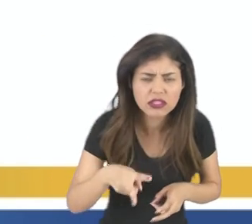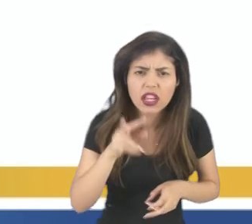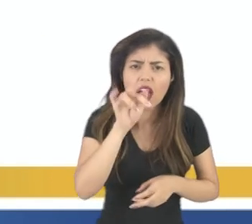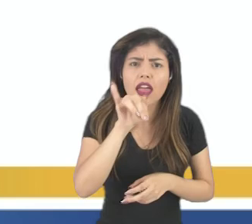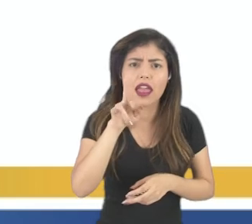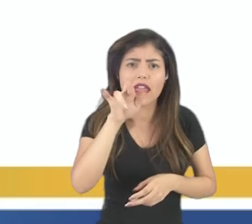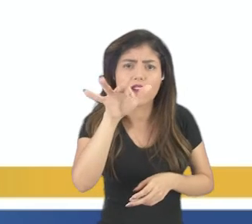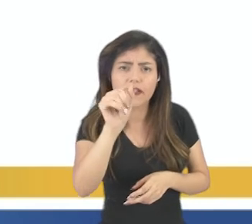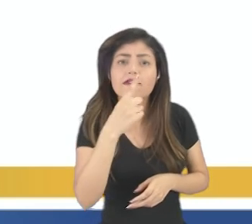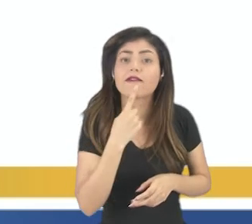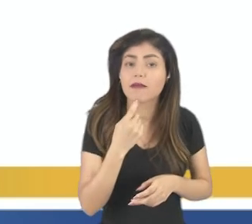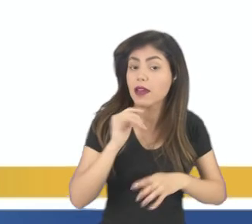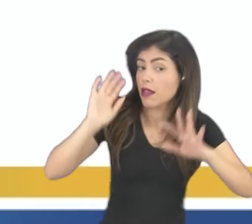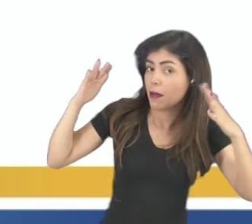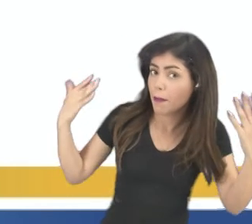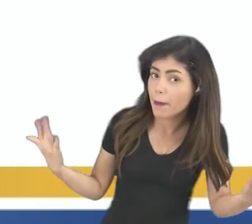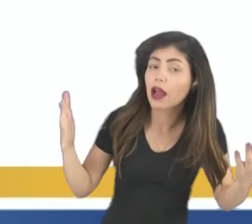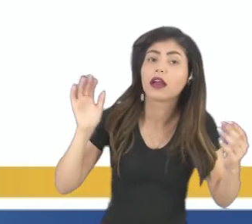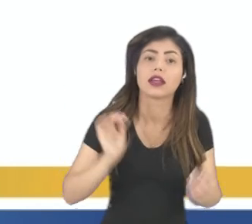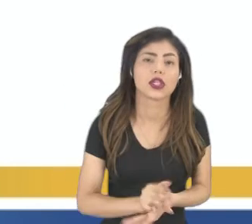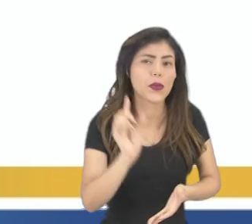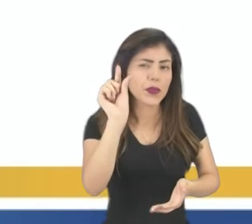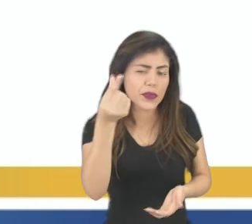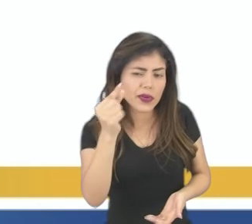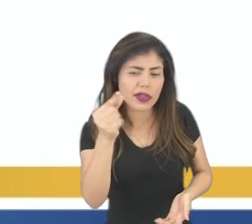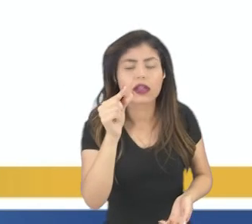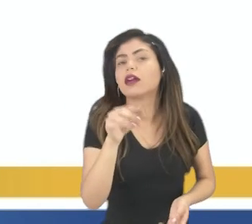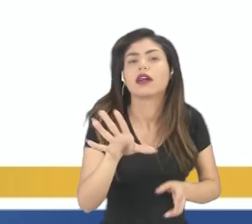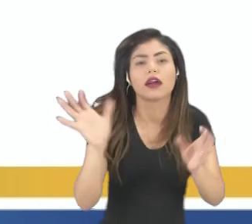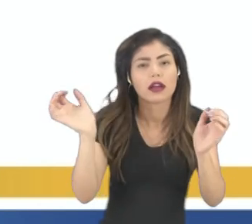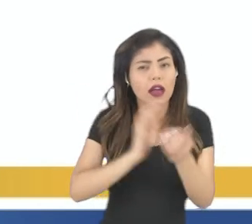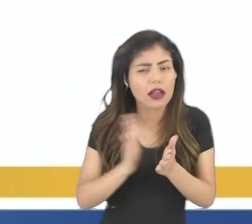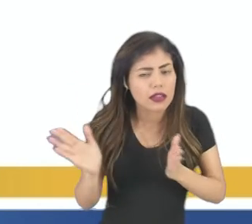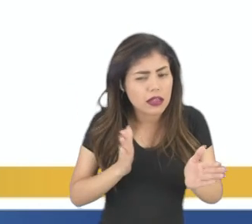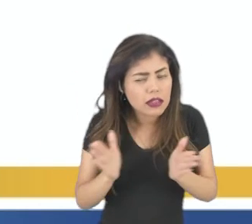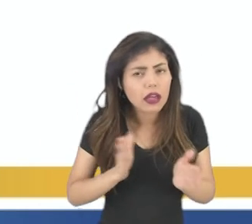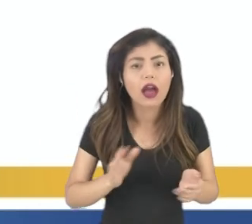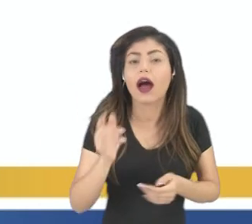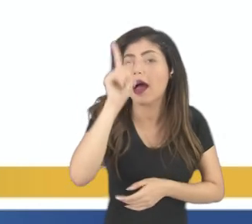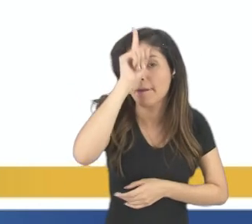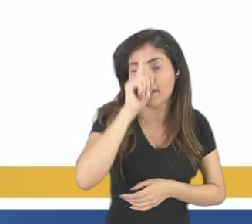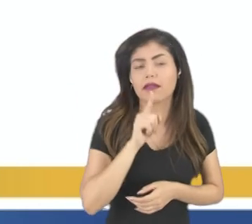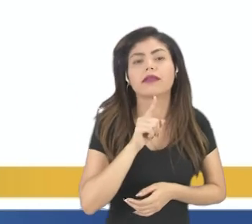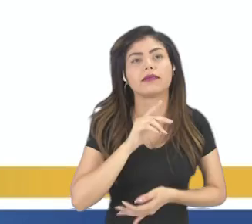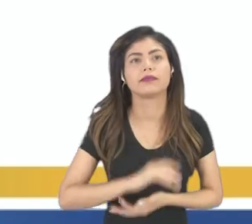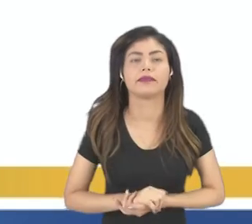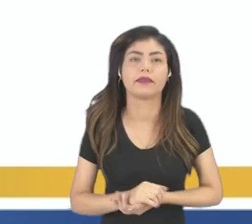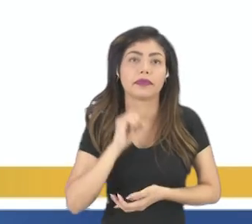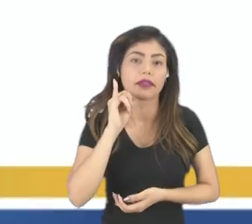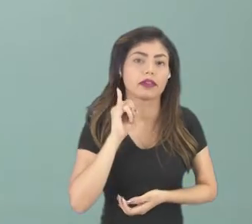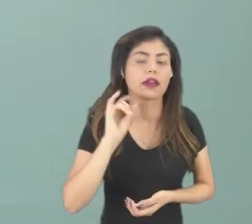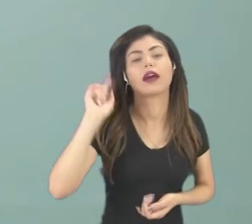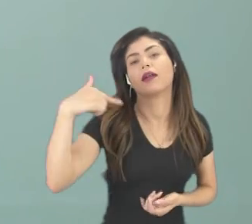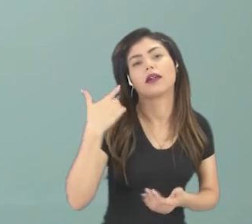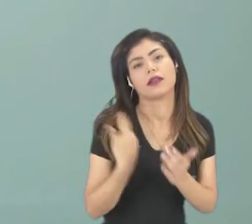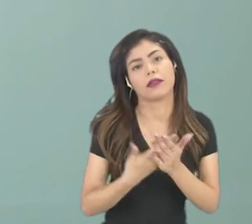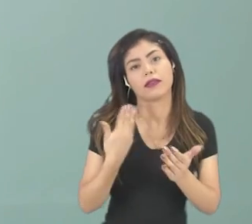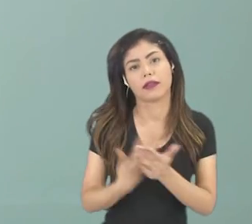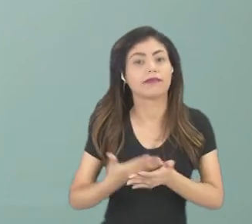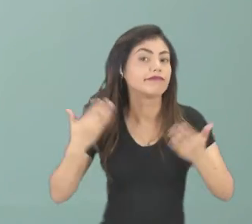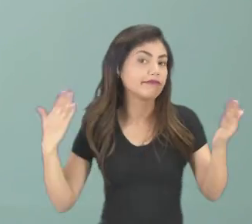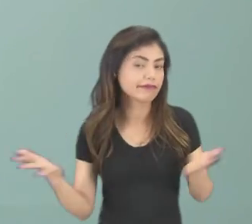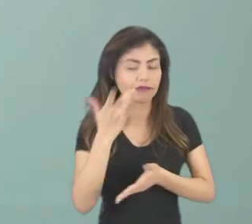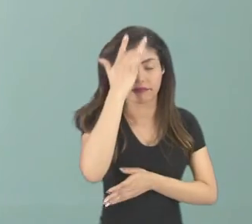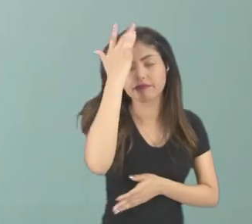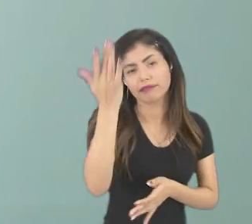infravermelho intensivo embora pequeno número de fotos sensibilizam na cor amarela se você lembra das próximas aulas